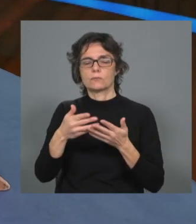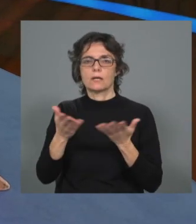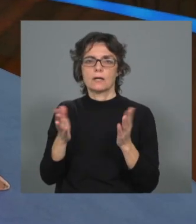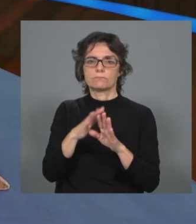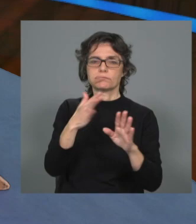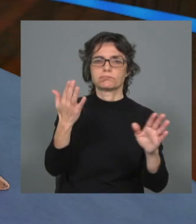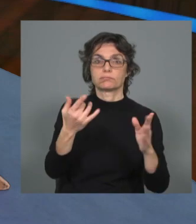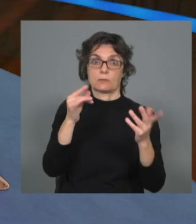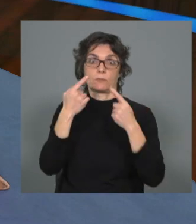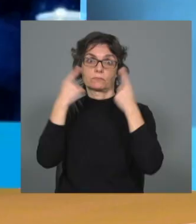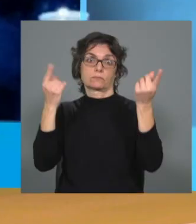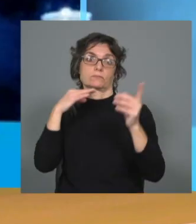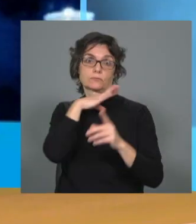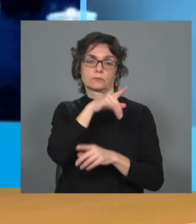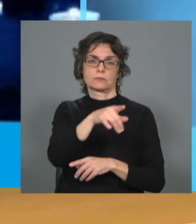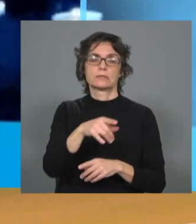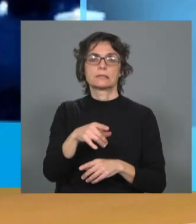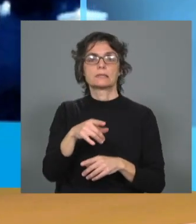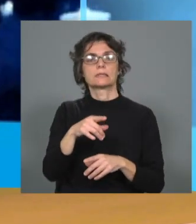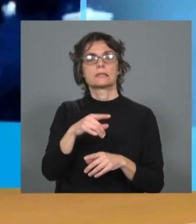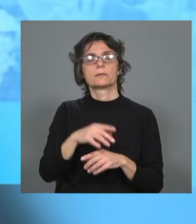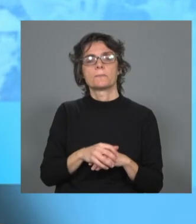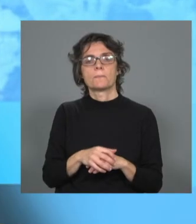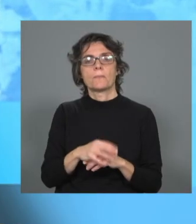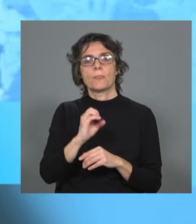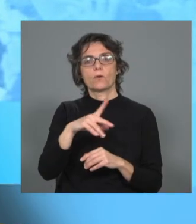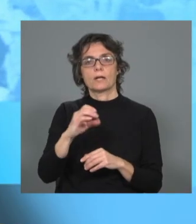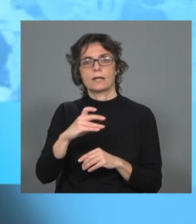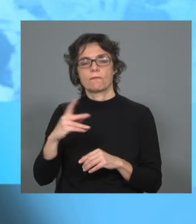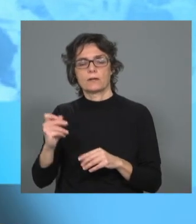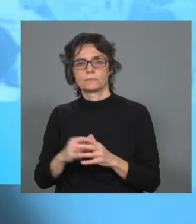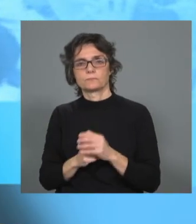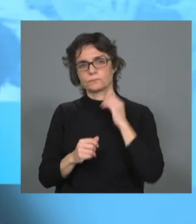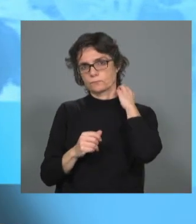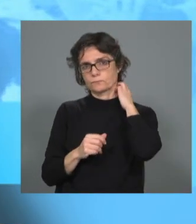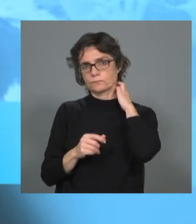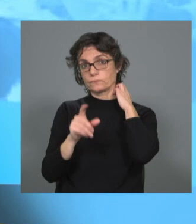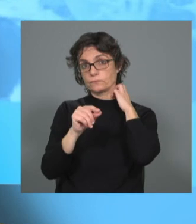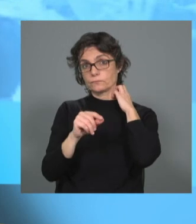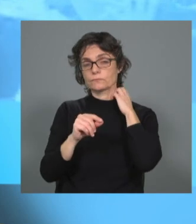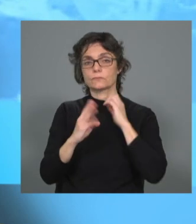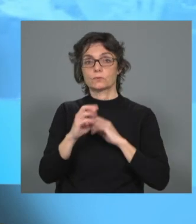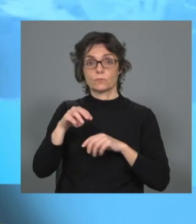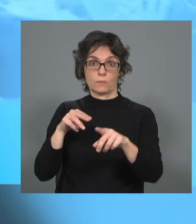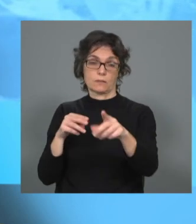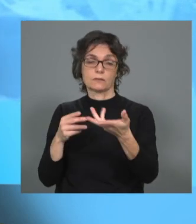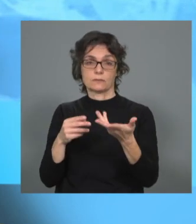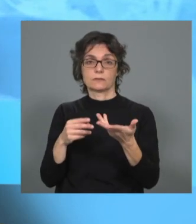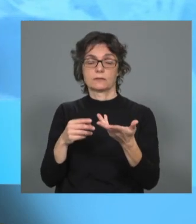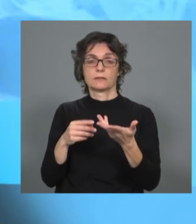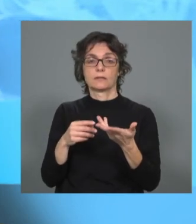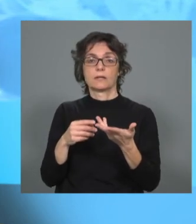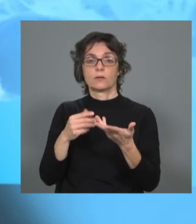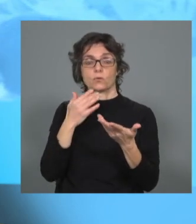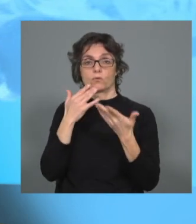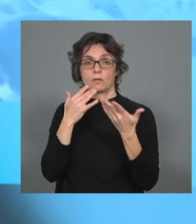estrear em Sintra, no Olga Cadaval. E o Júlio Martin, que tem tido um leque variado e rico de experiências no mundo do